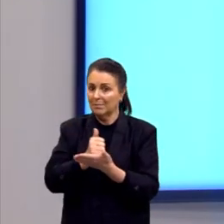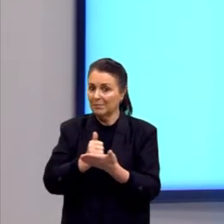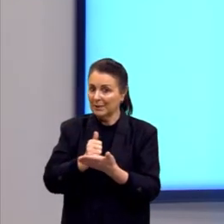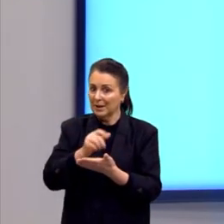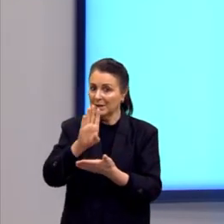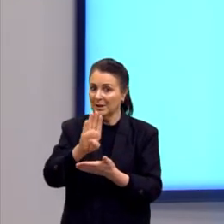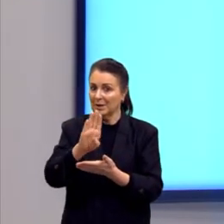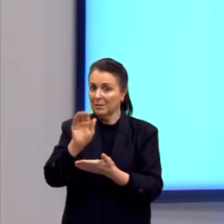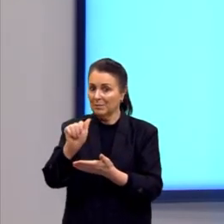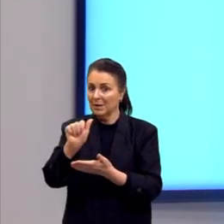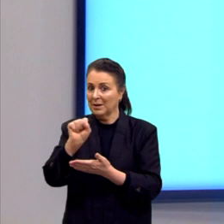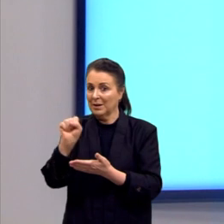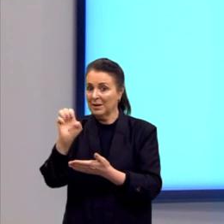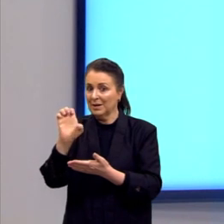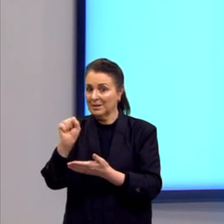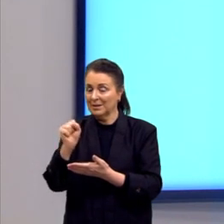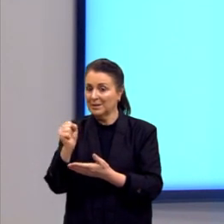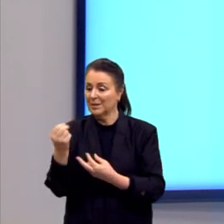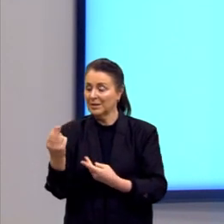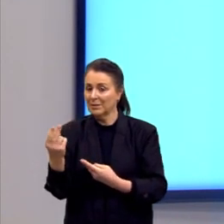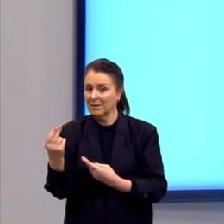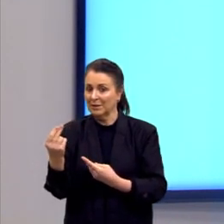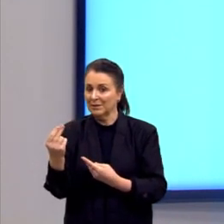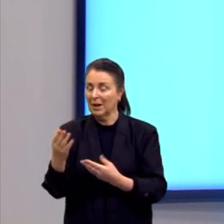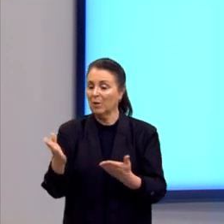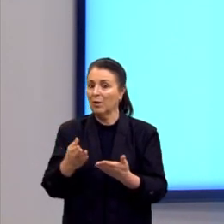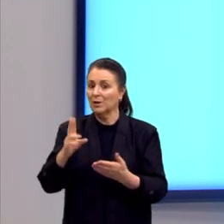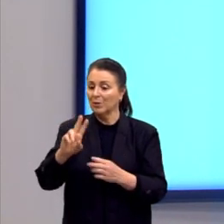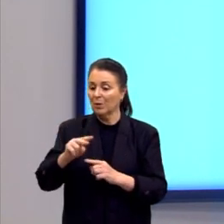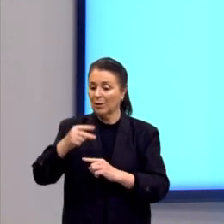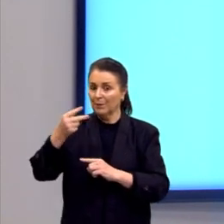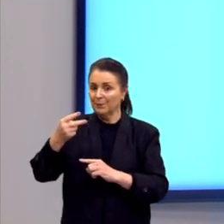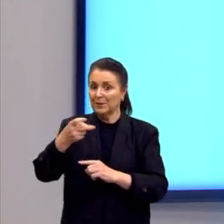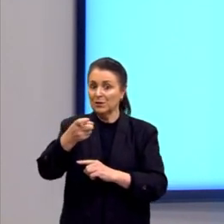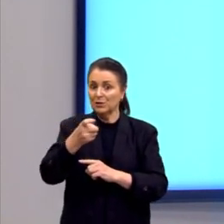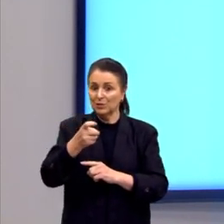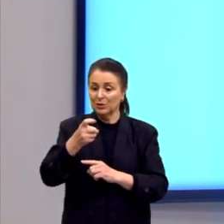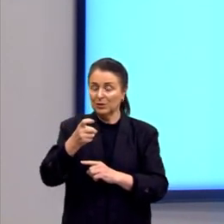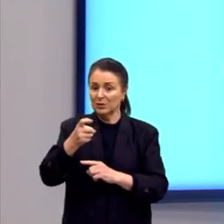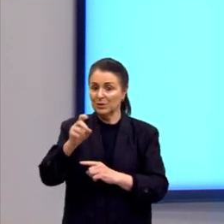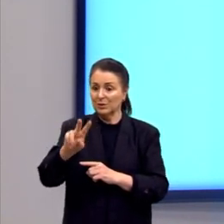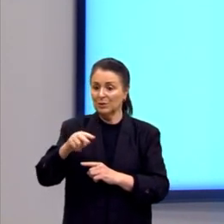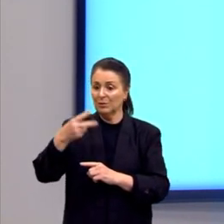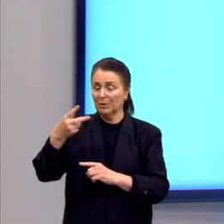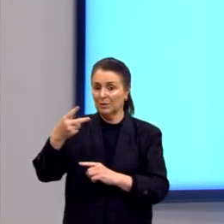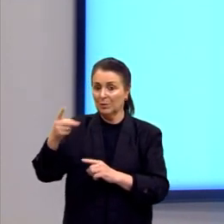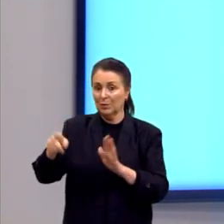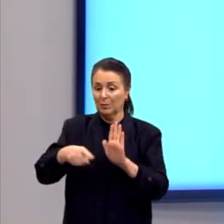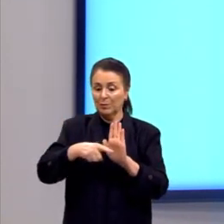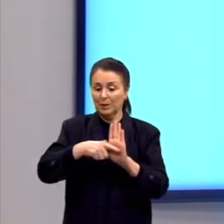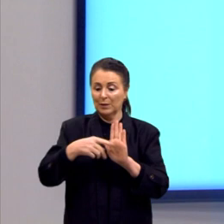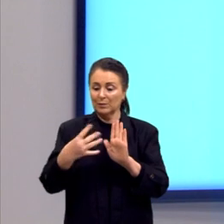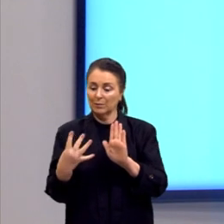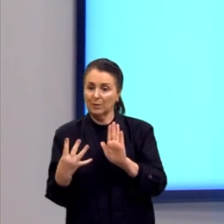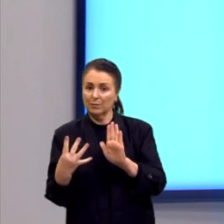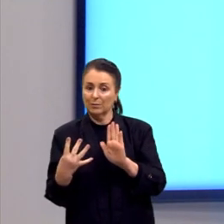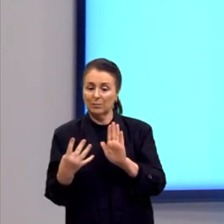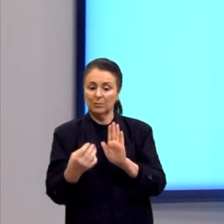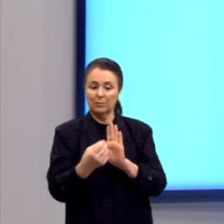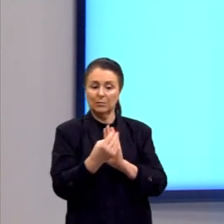então trabalhar somente com os expoentes né x ao quadrado menos 4 =